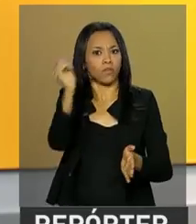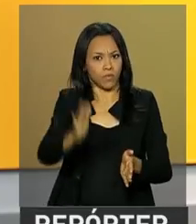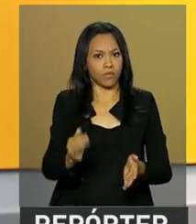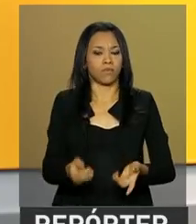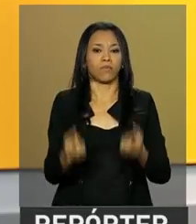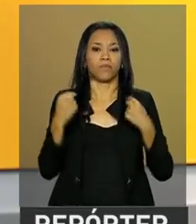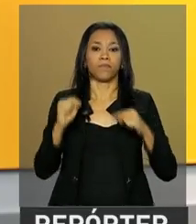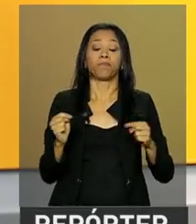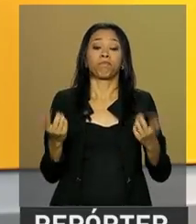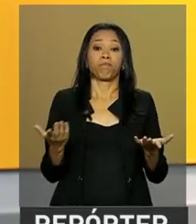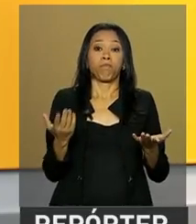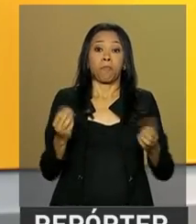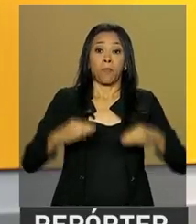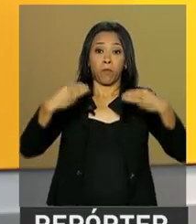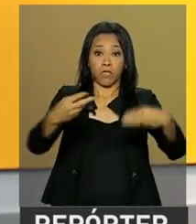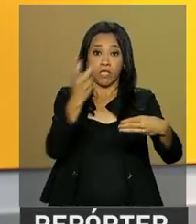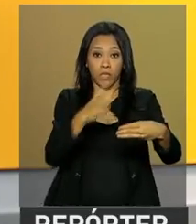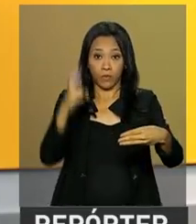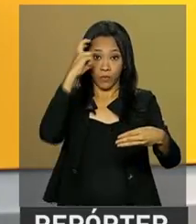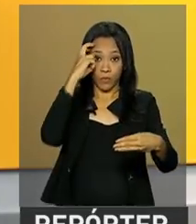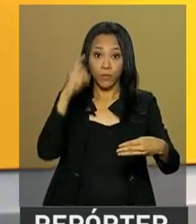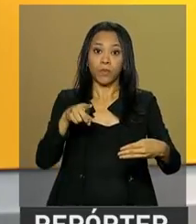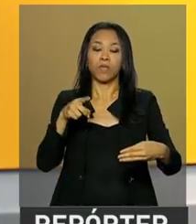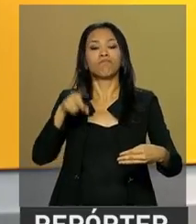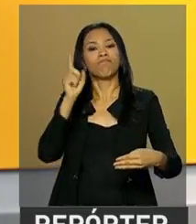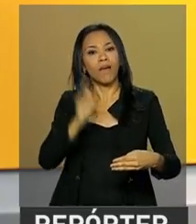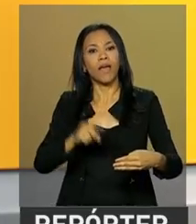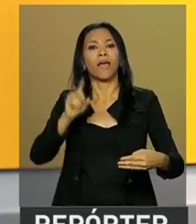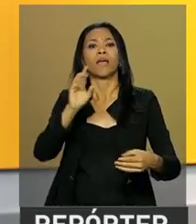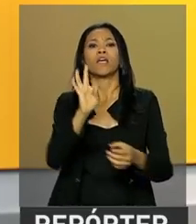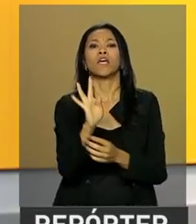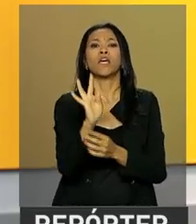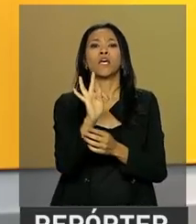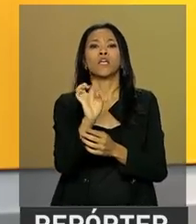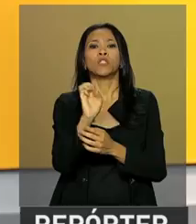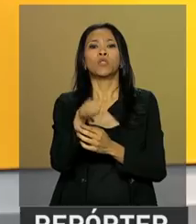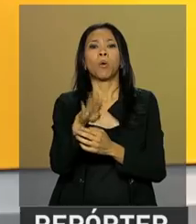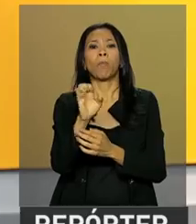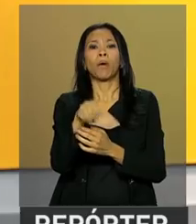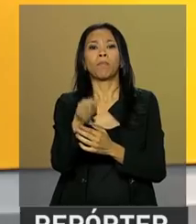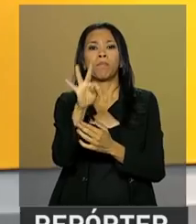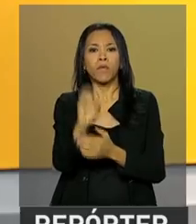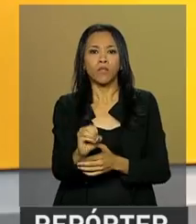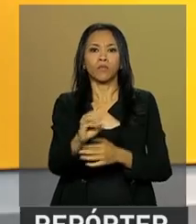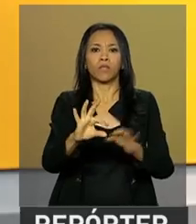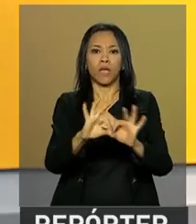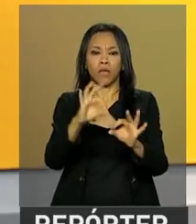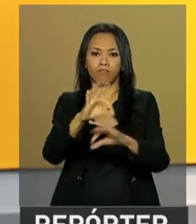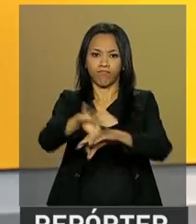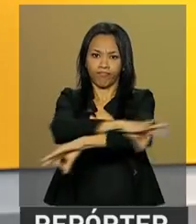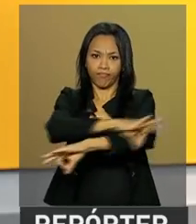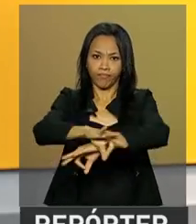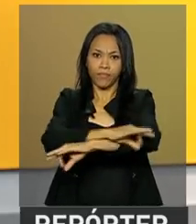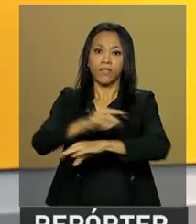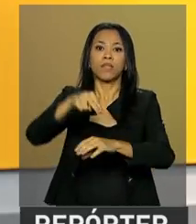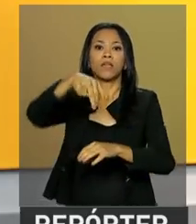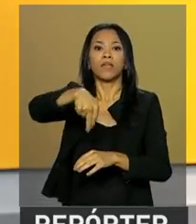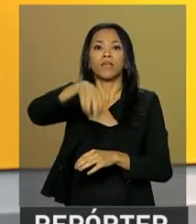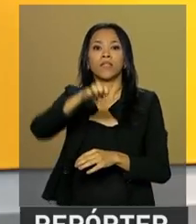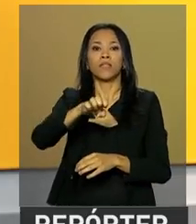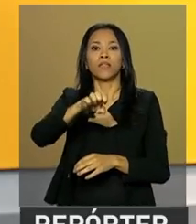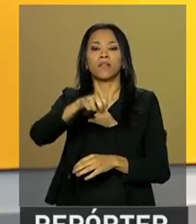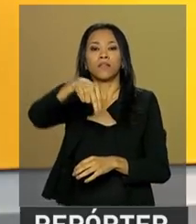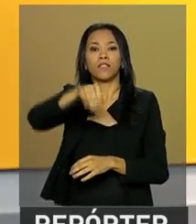O Ministério da Cultura decretou o tombamento das obras do arquiteto Oscar Niemeyer. São pelo menos 27